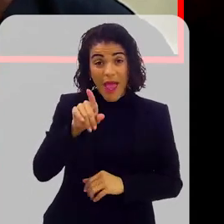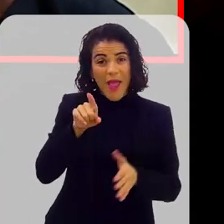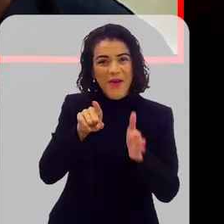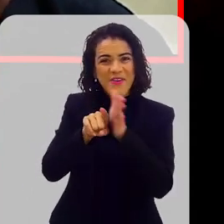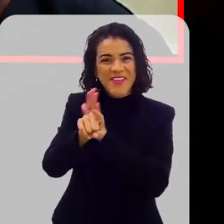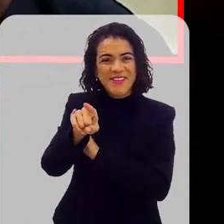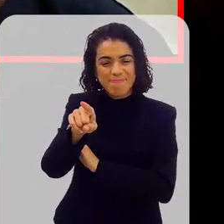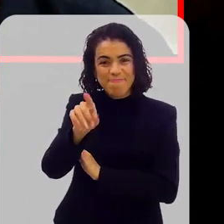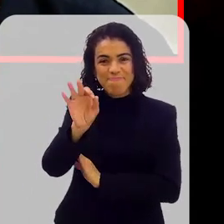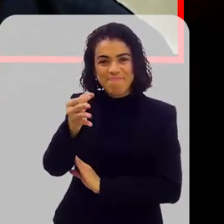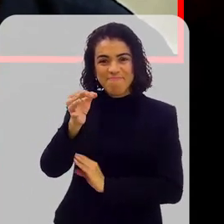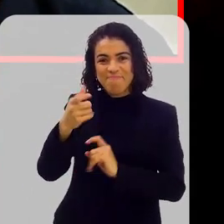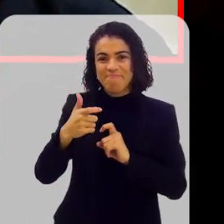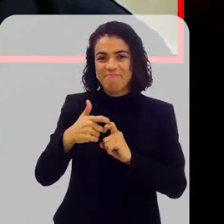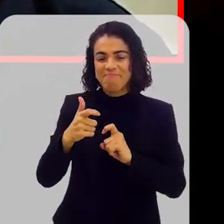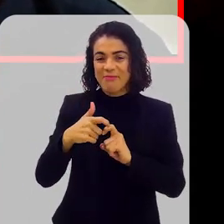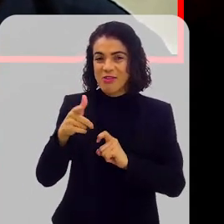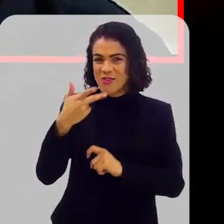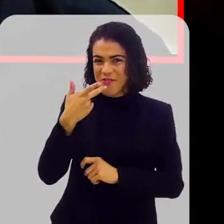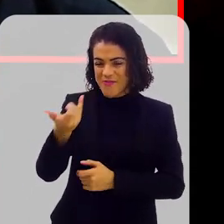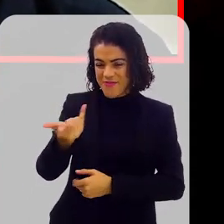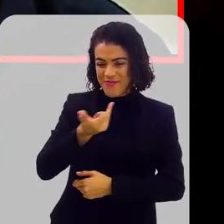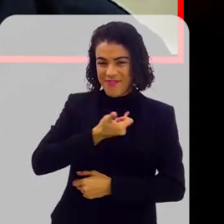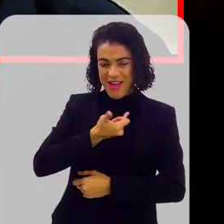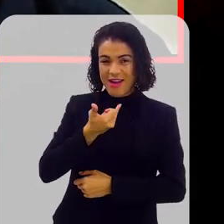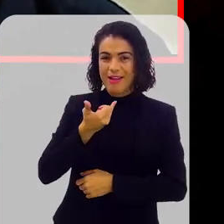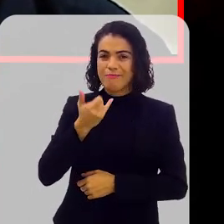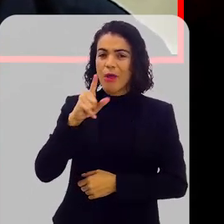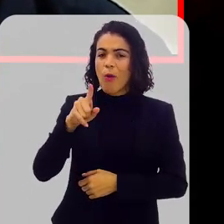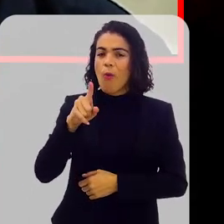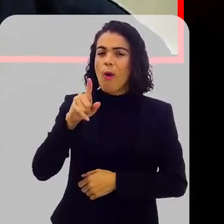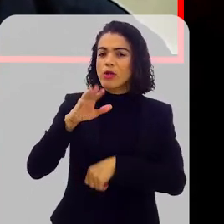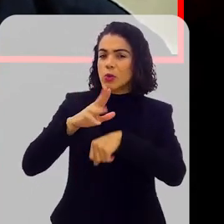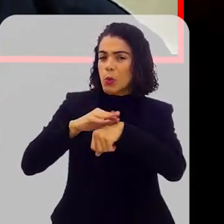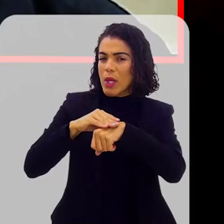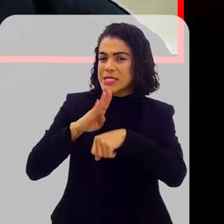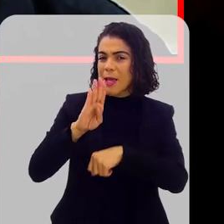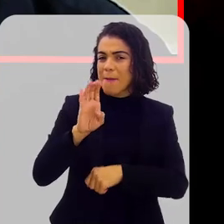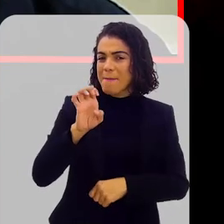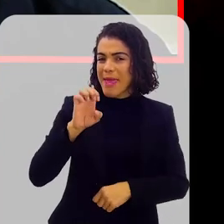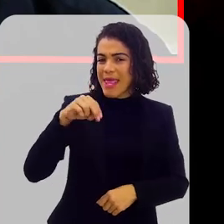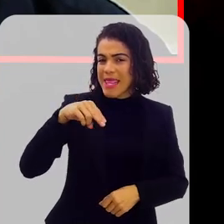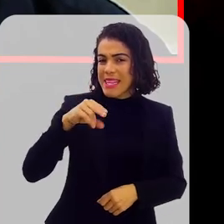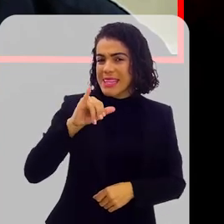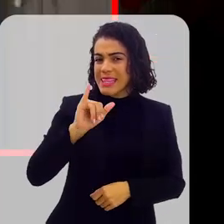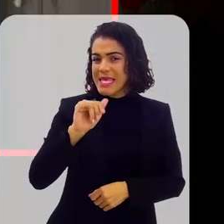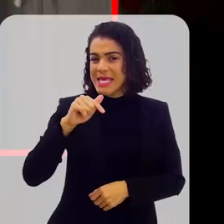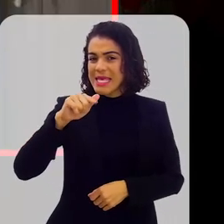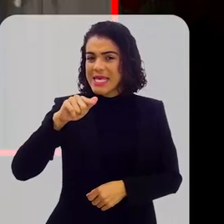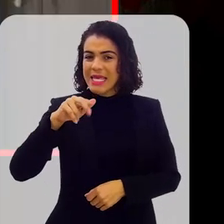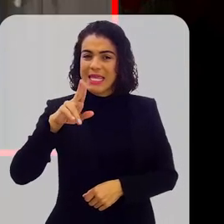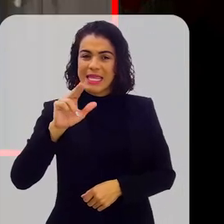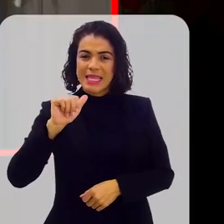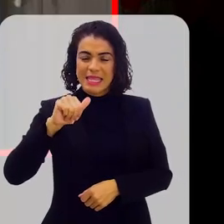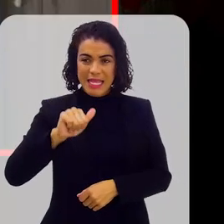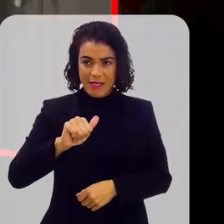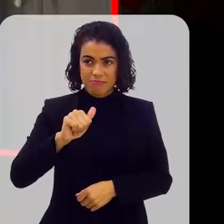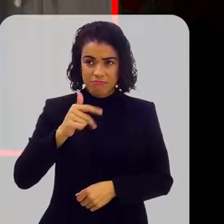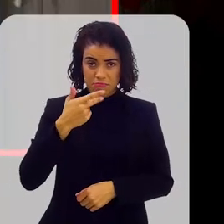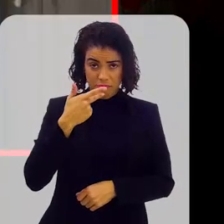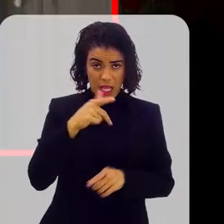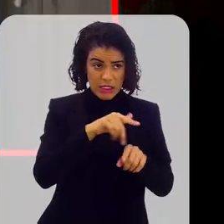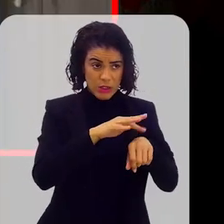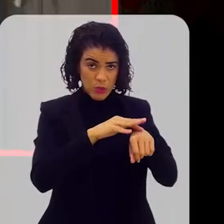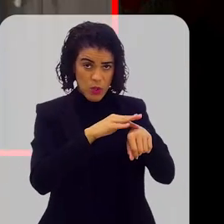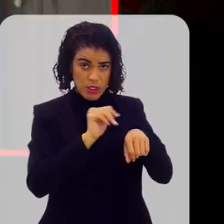acho que são Que era coisas. isso que eu ia lhe perguntar, doutor. Quando o senhor fala de uma causa benigna, o senhor havia se referido que